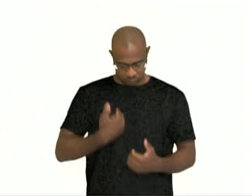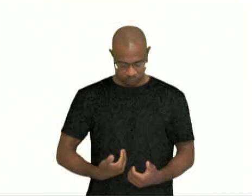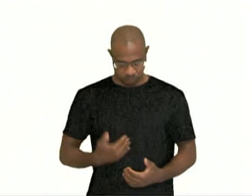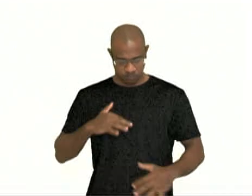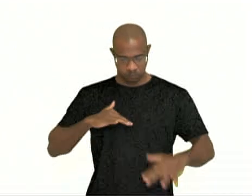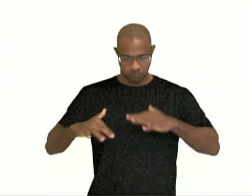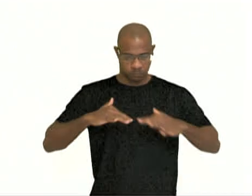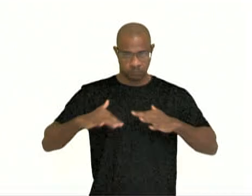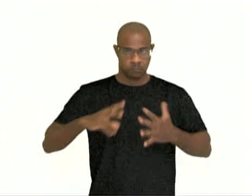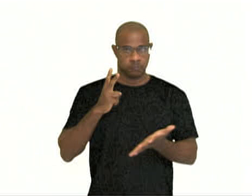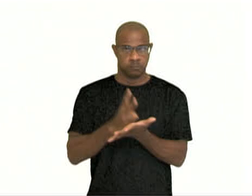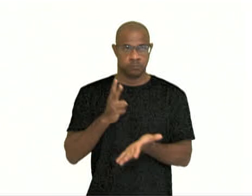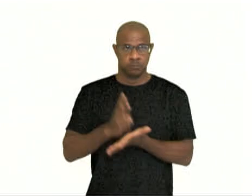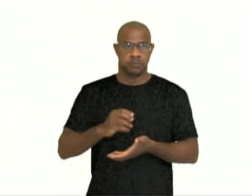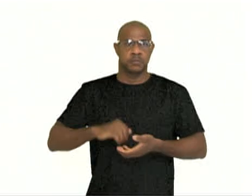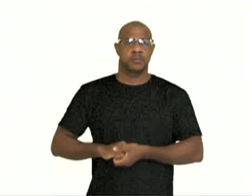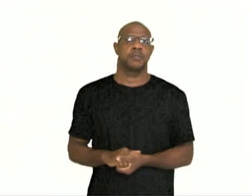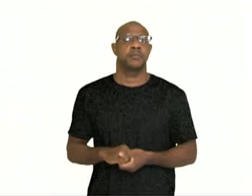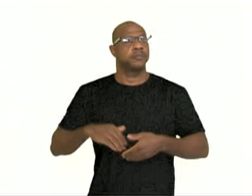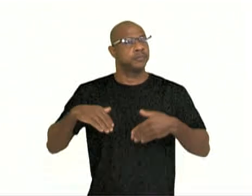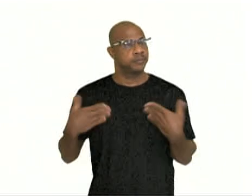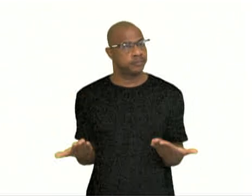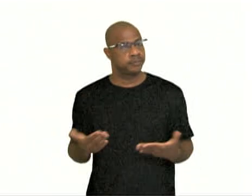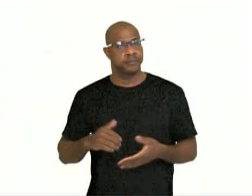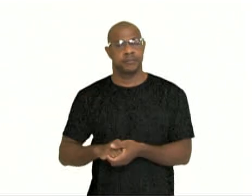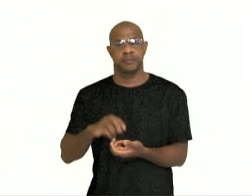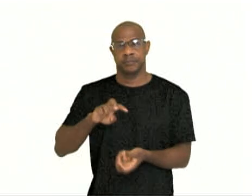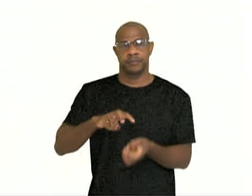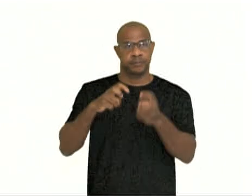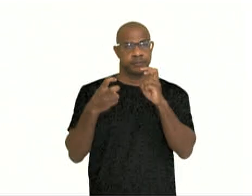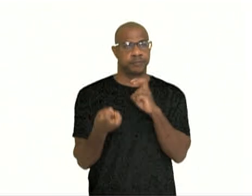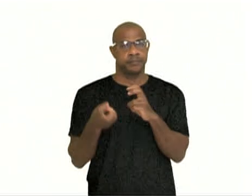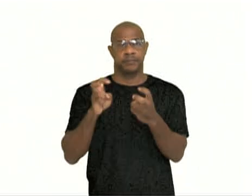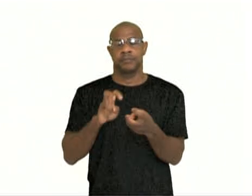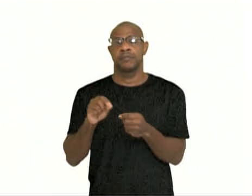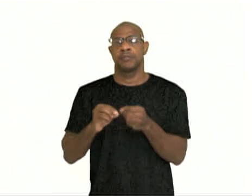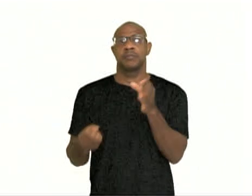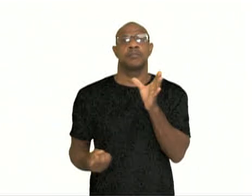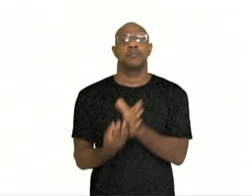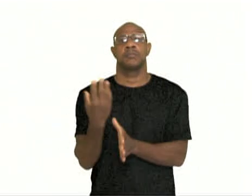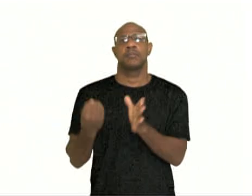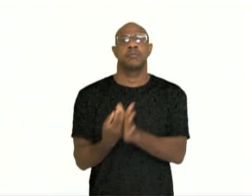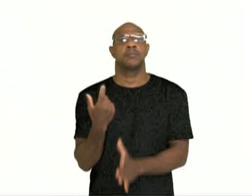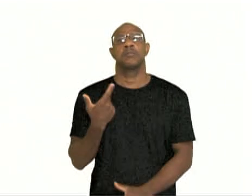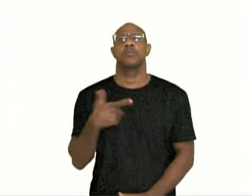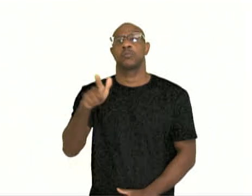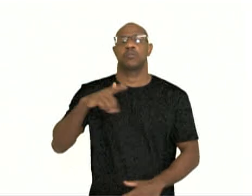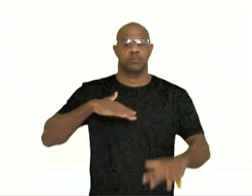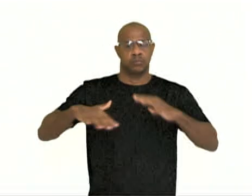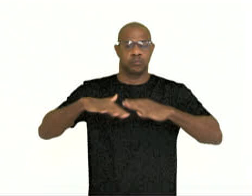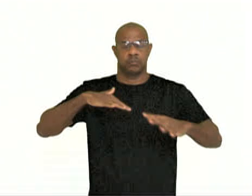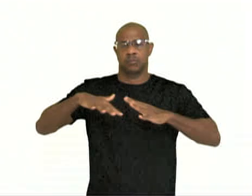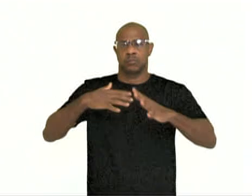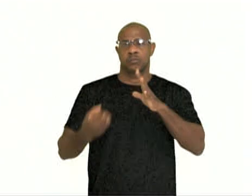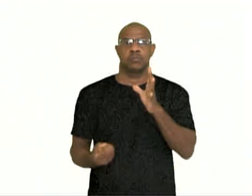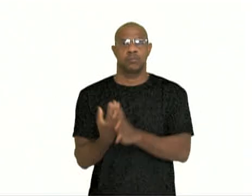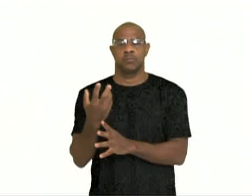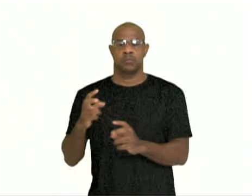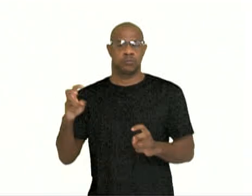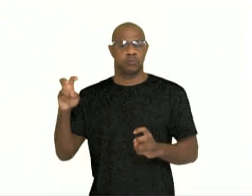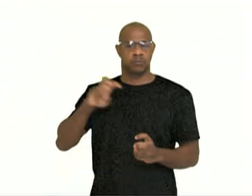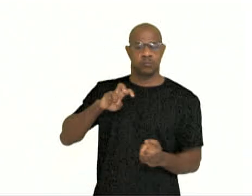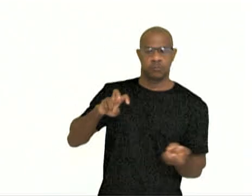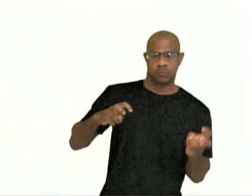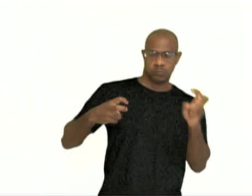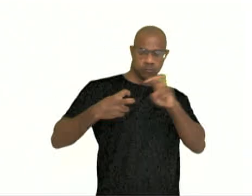centro de gravidade? A partir da ginga é que vão surgir os outros movimentos de ataque,